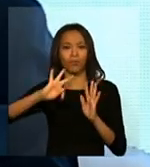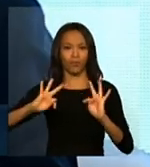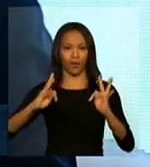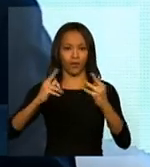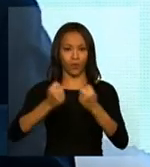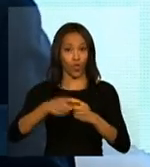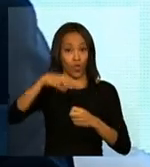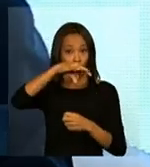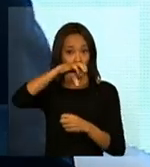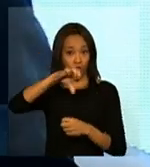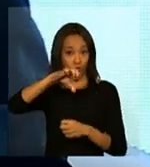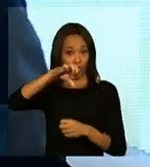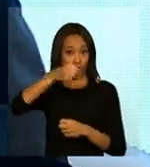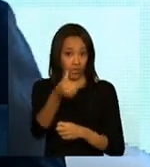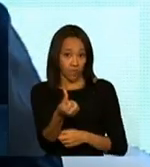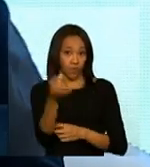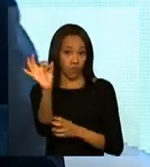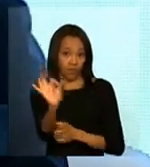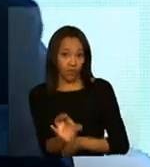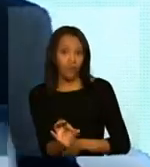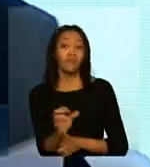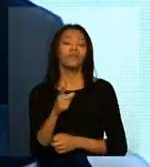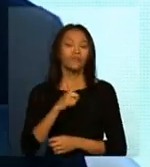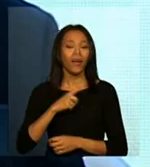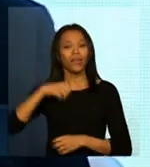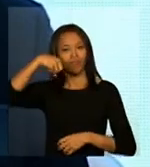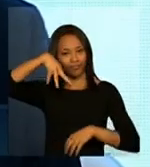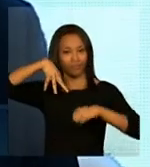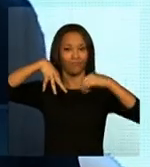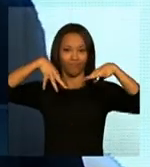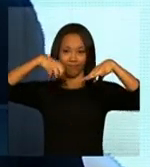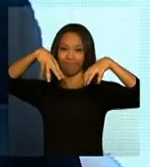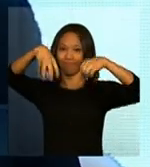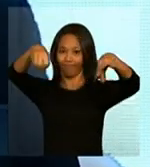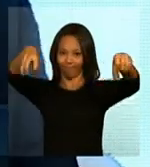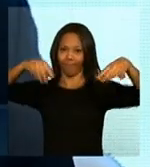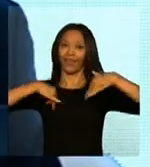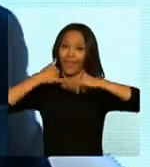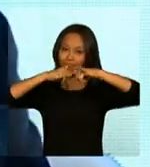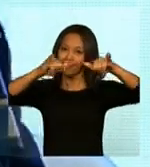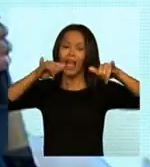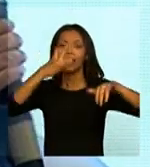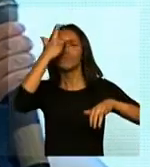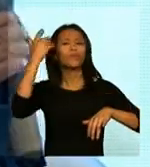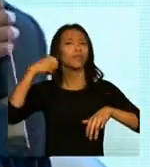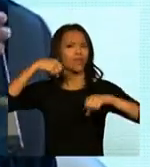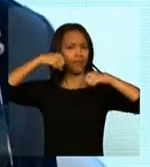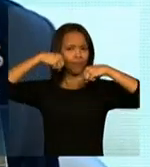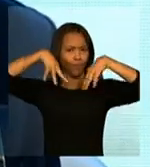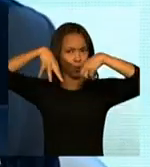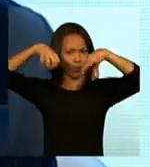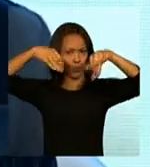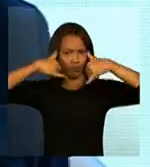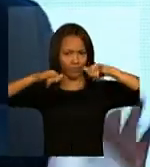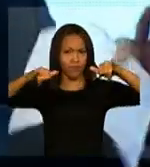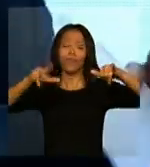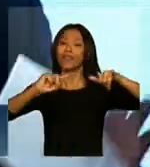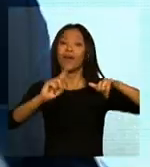96% da população com luz elétrica, a tal ponto que hoje, em algumas regiões do país, o pessoal não quer só a luz, eles querem a